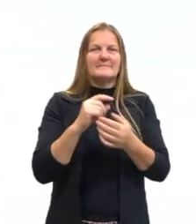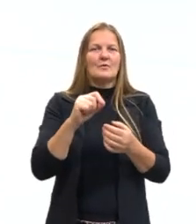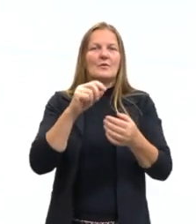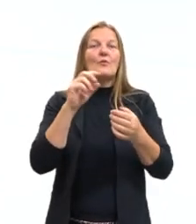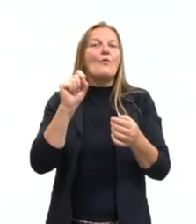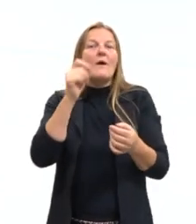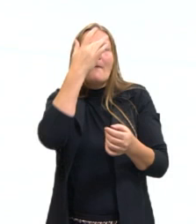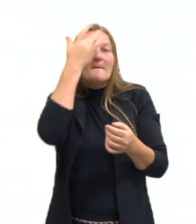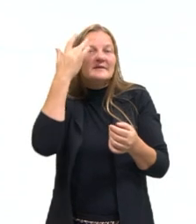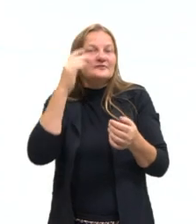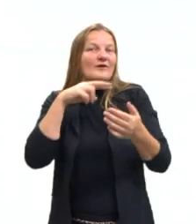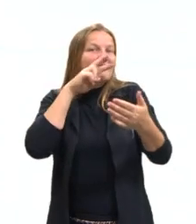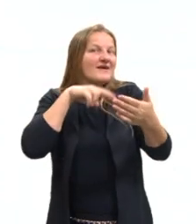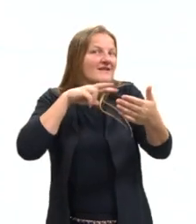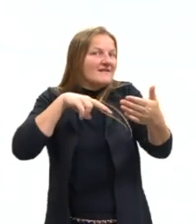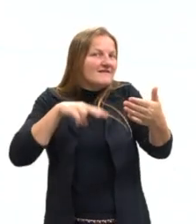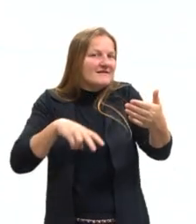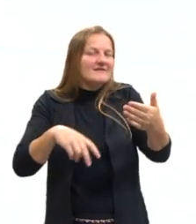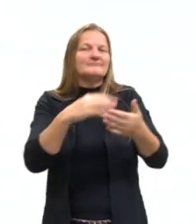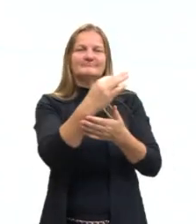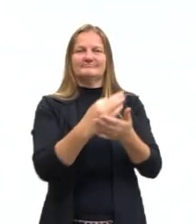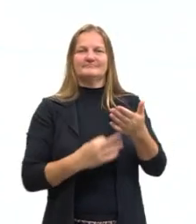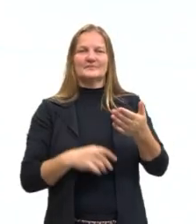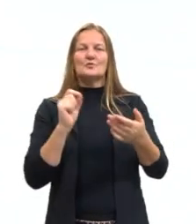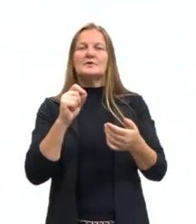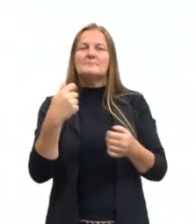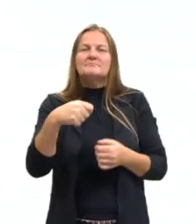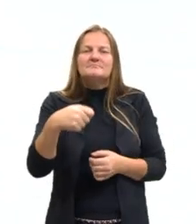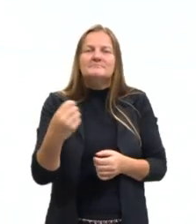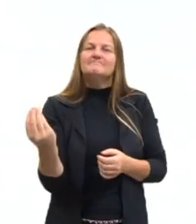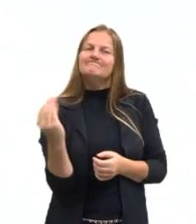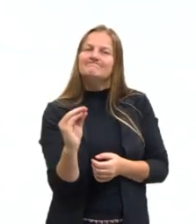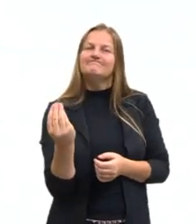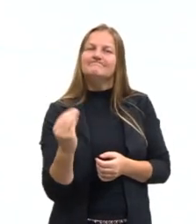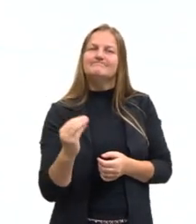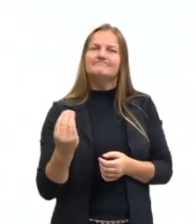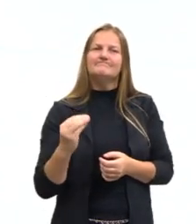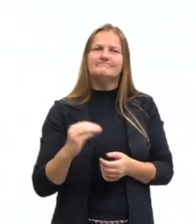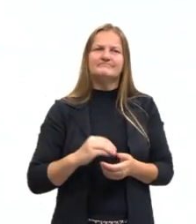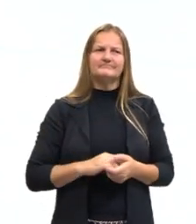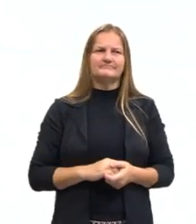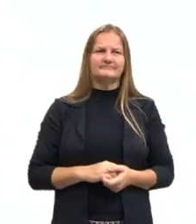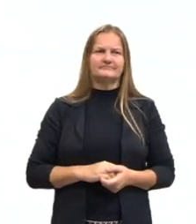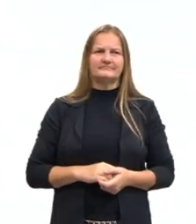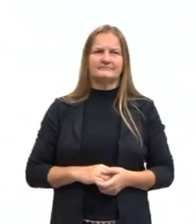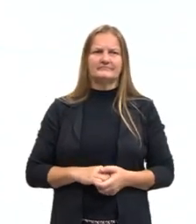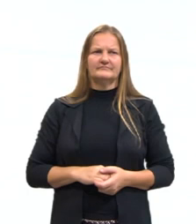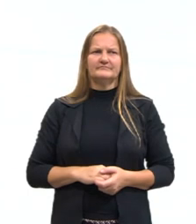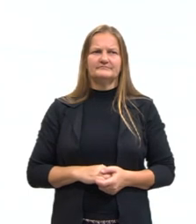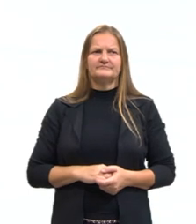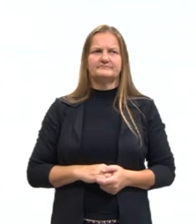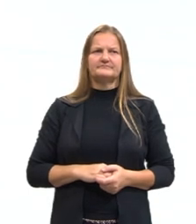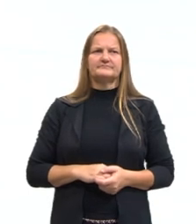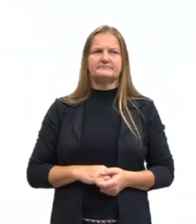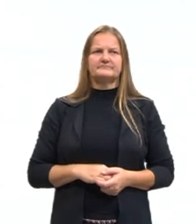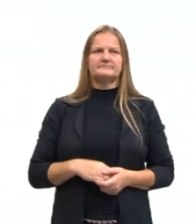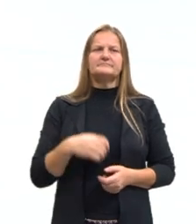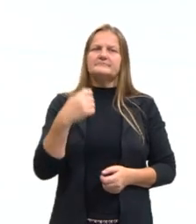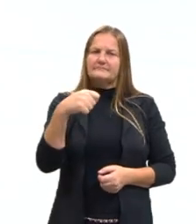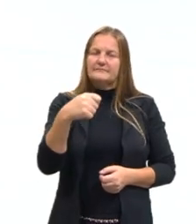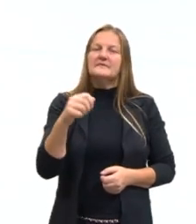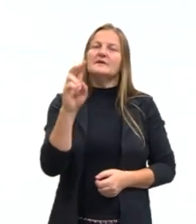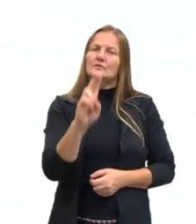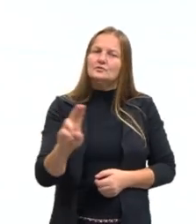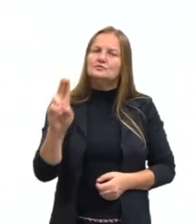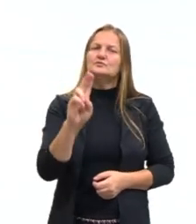quem vai ler e vai corrigir esse meu texto O que precisa né O que vai ser pedido hora mas você e o uso